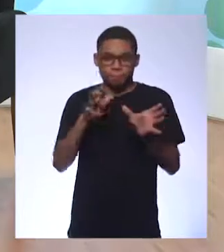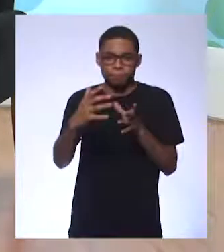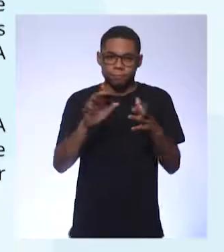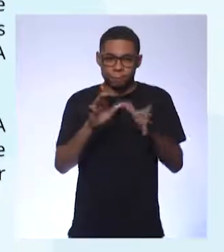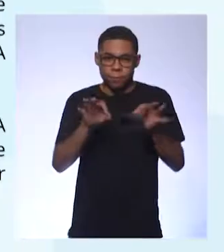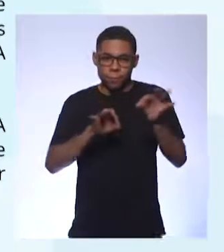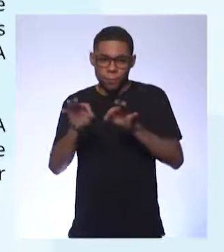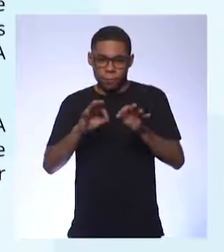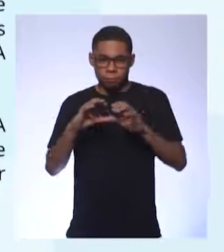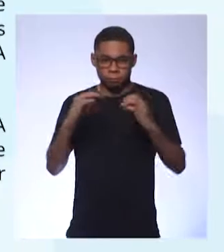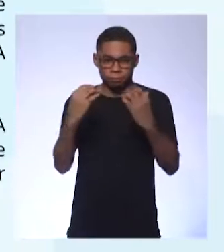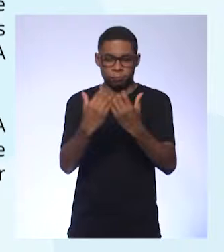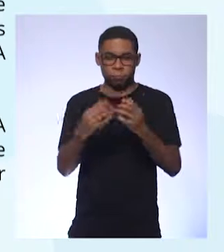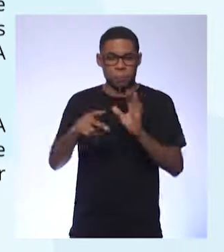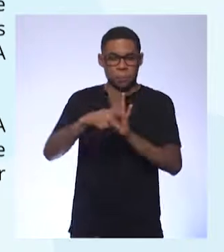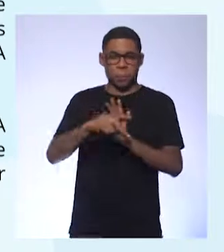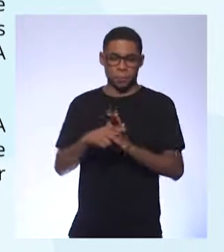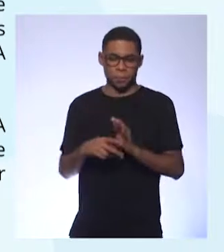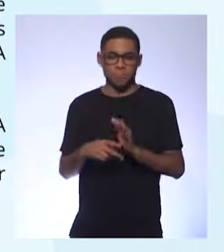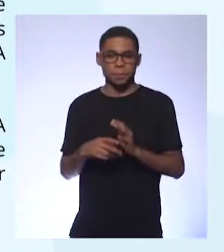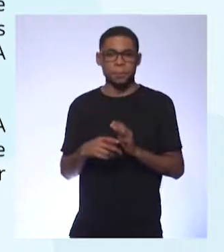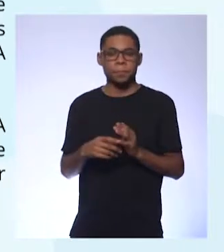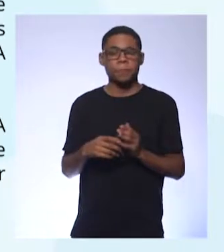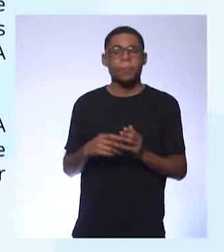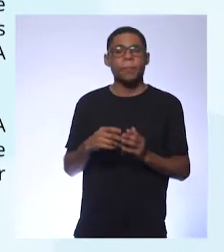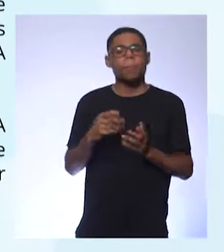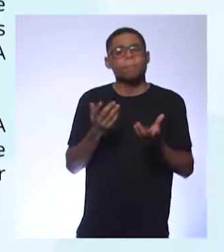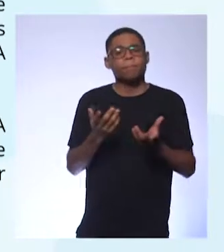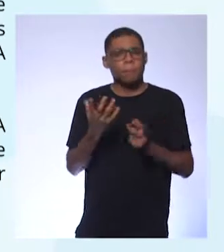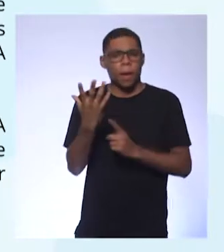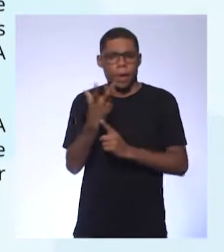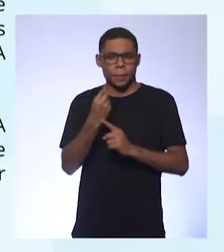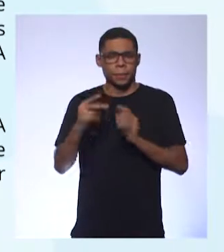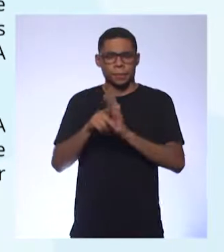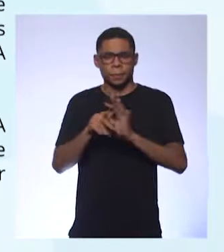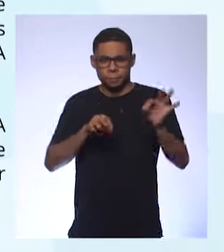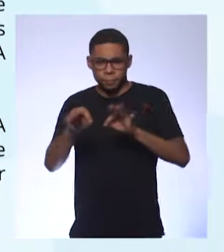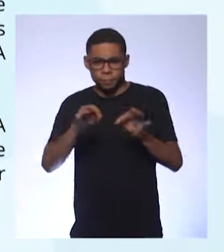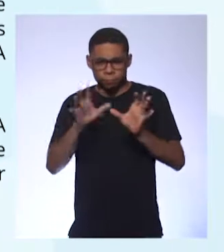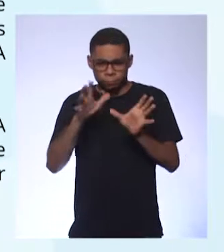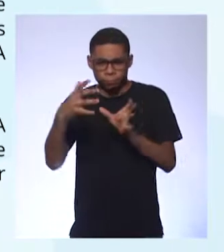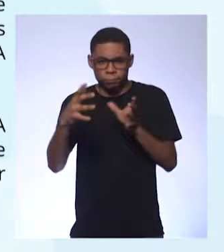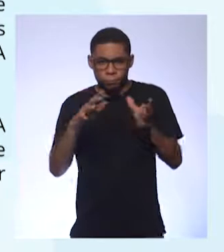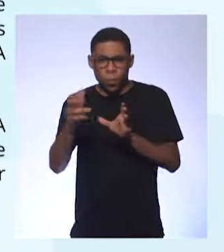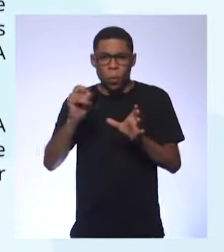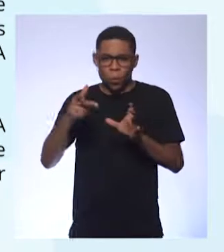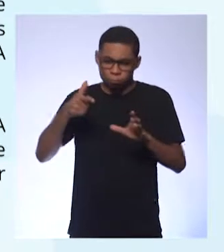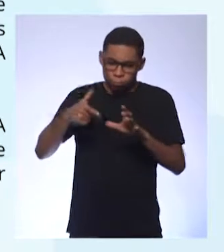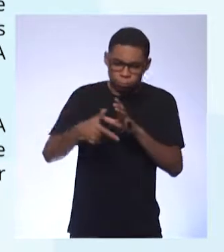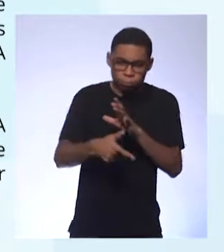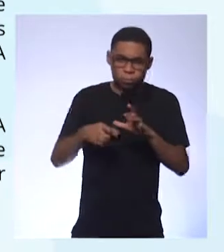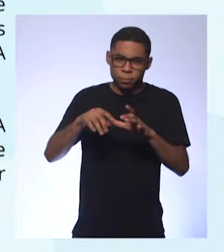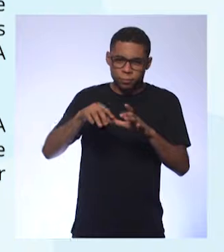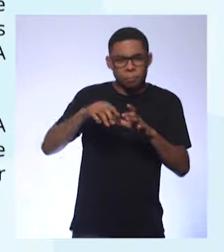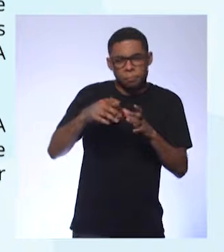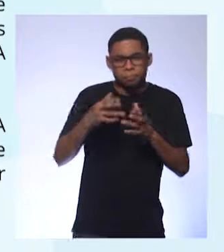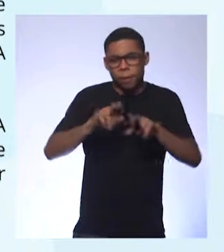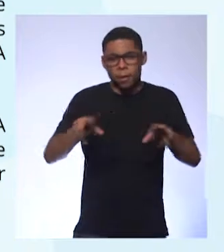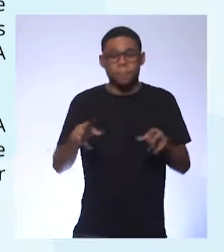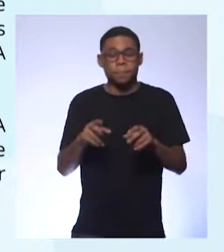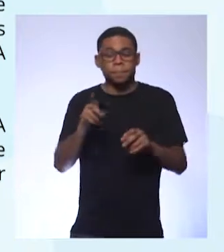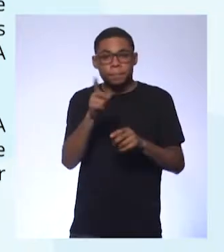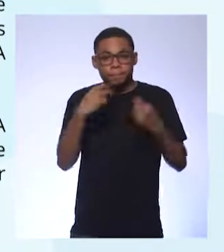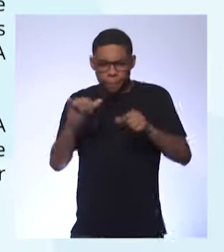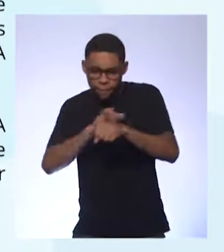algumas formas de construção no processo de criação de escultura, que são esculpir, modelar ou fundir. Esculpir. São